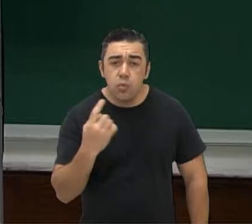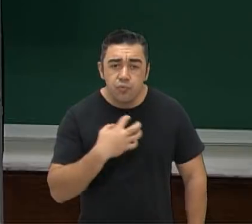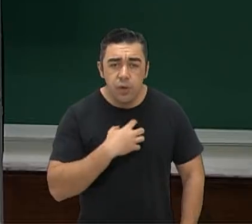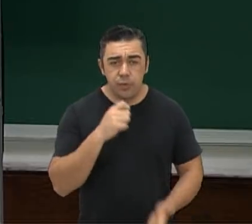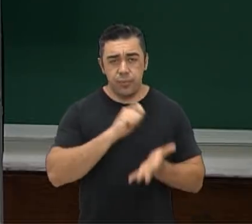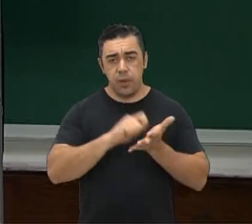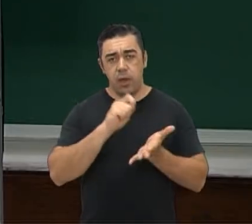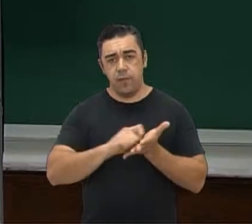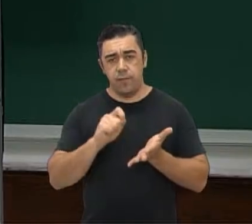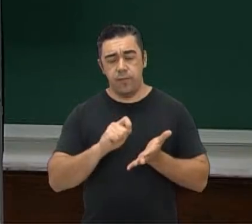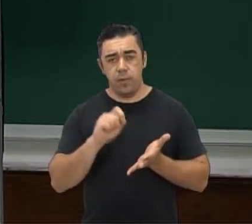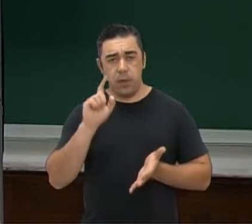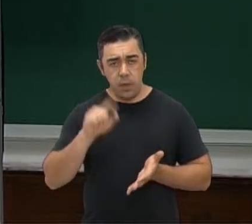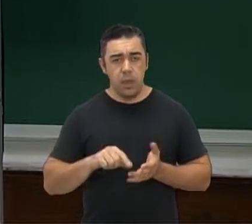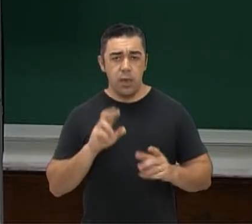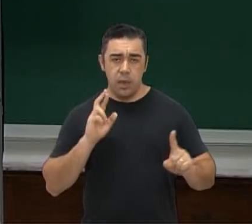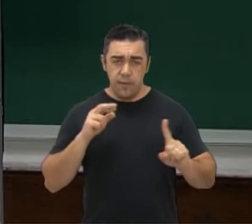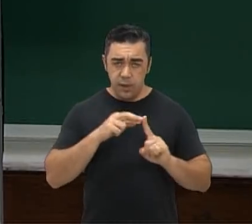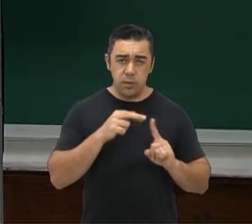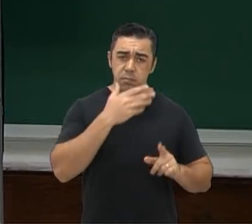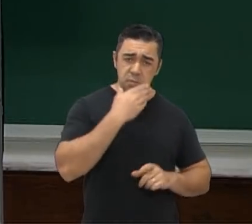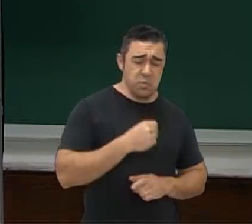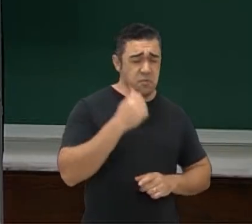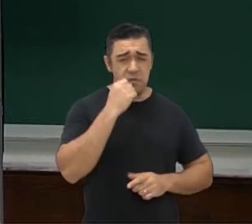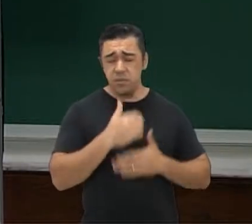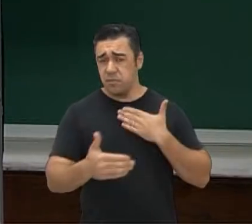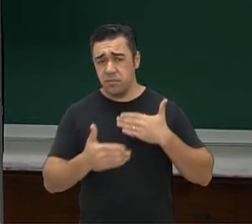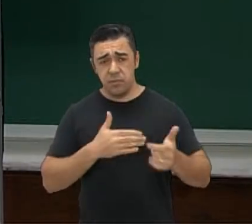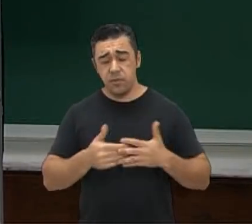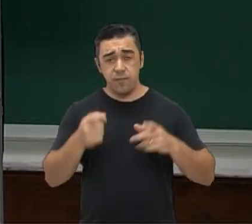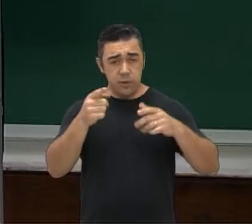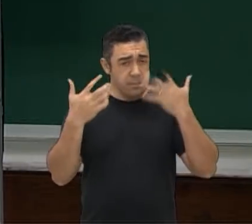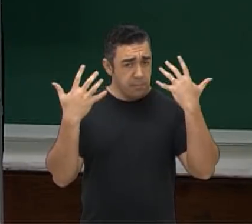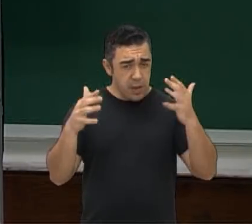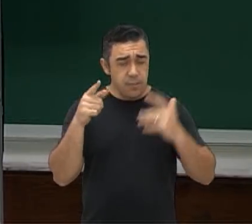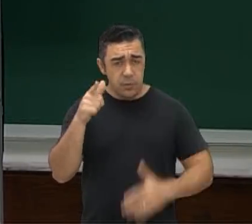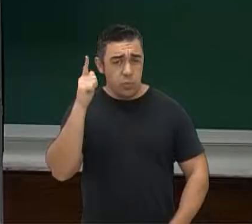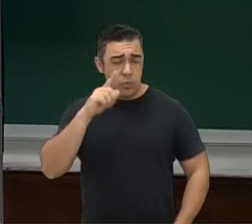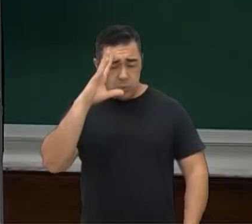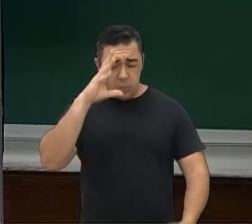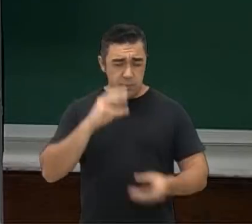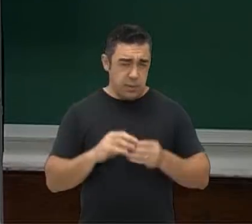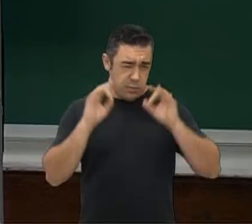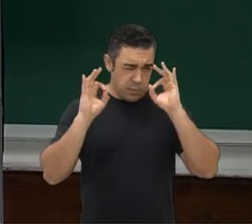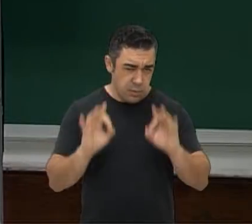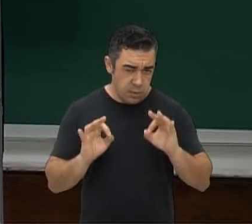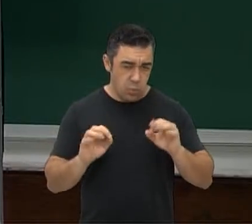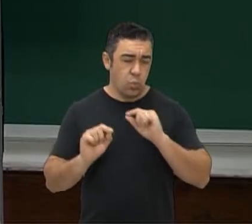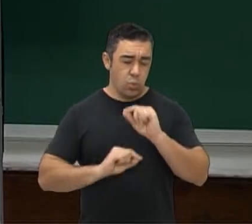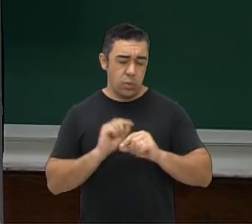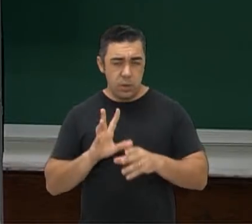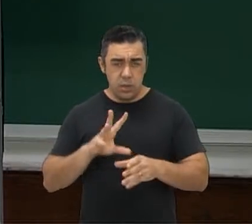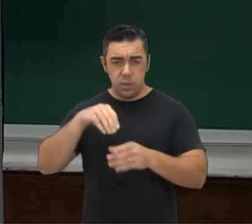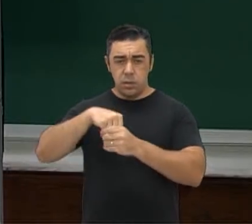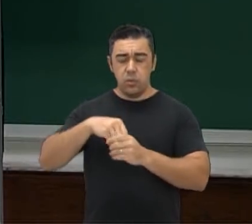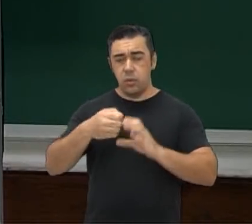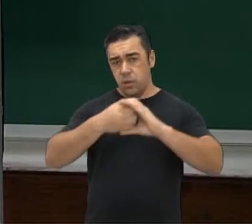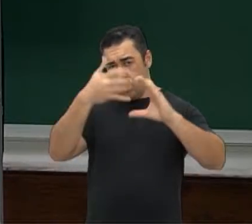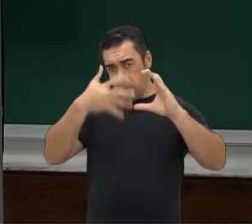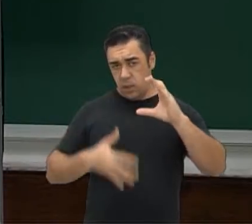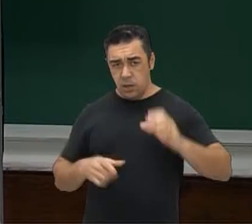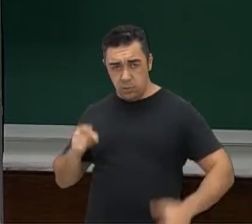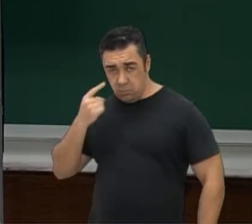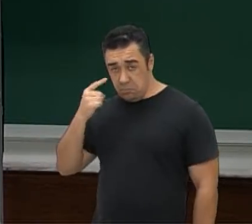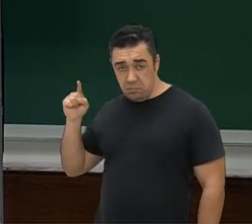Por quê? Porque eles se referem tanto ao masculino quanto ao feminino, parabéns, conseguiu captar ali, né, o que compõe, quais são as características